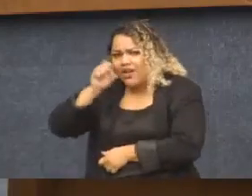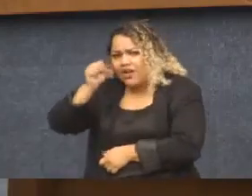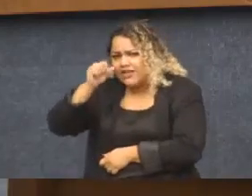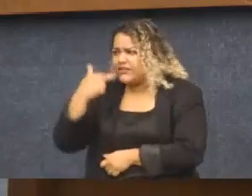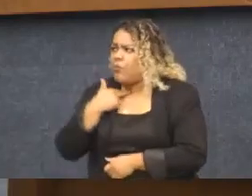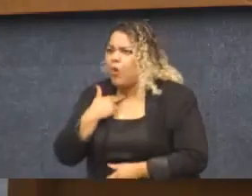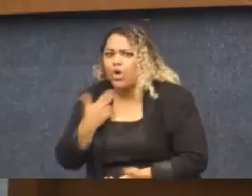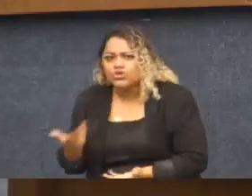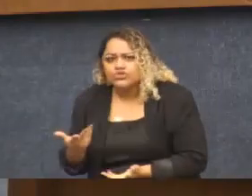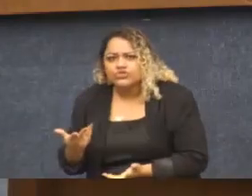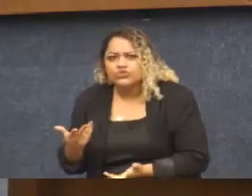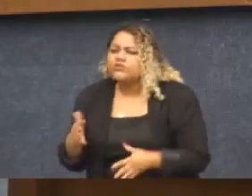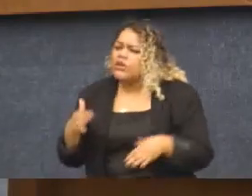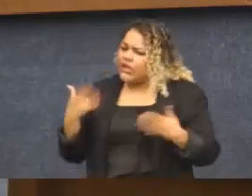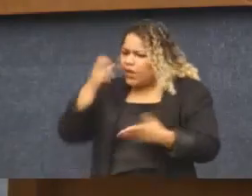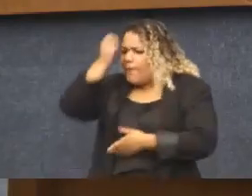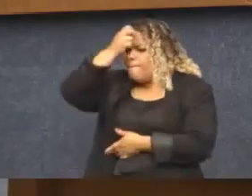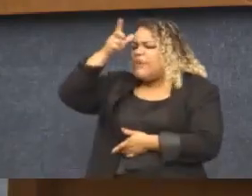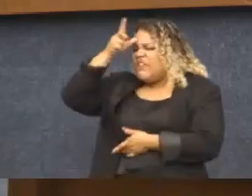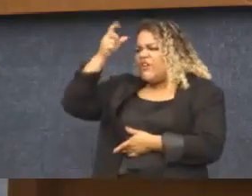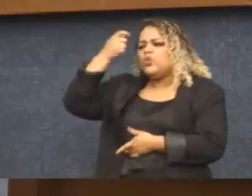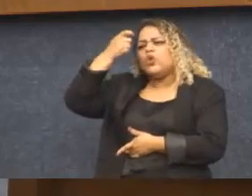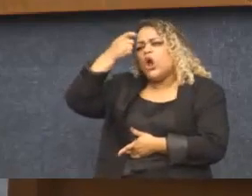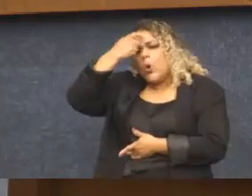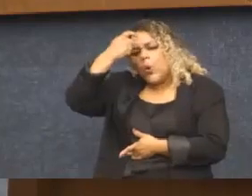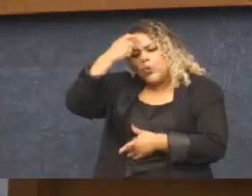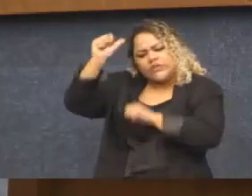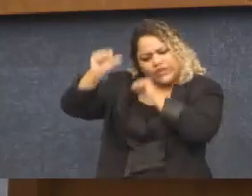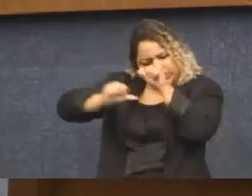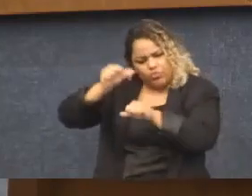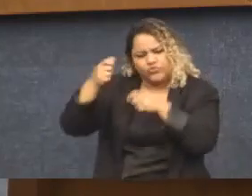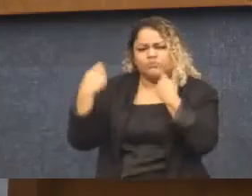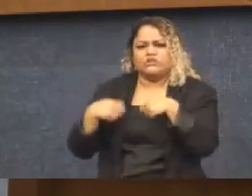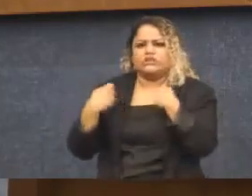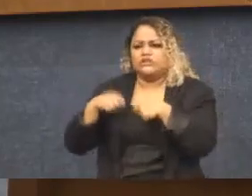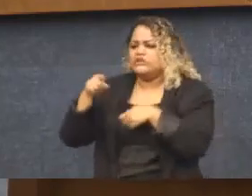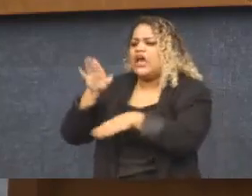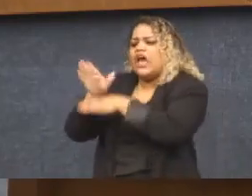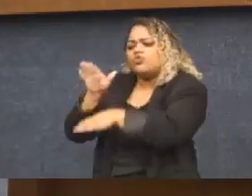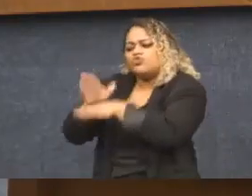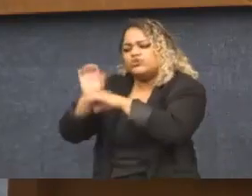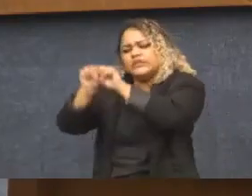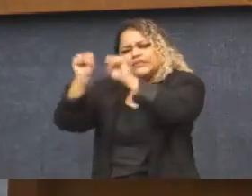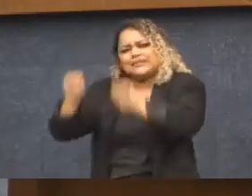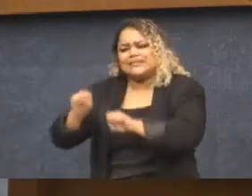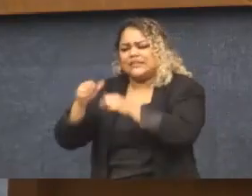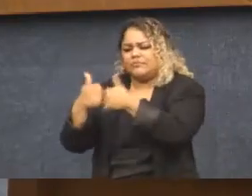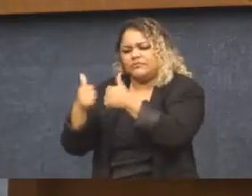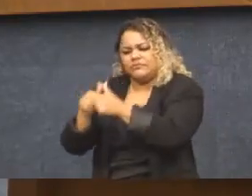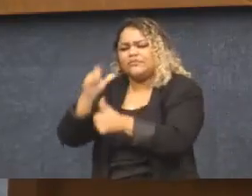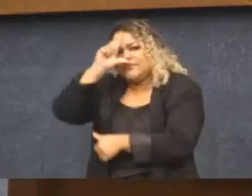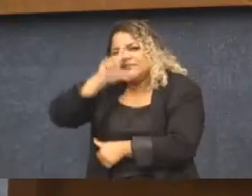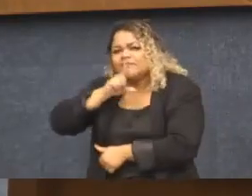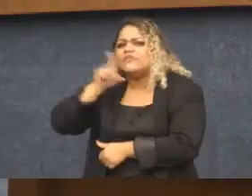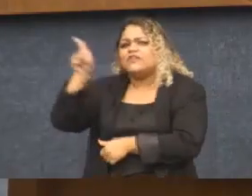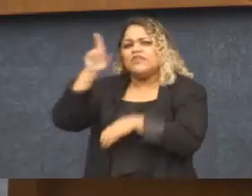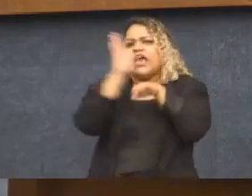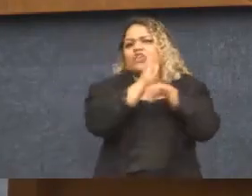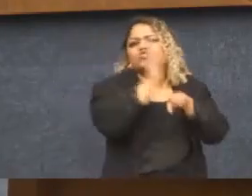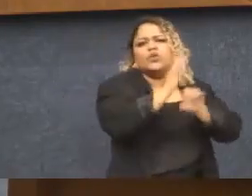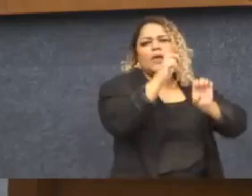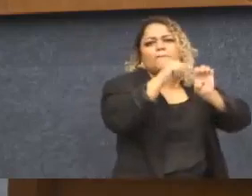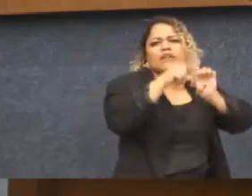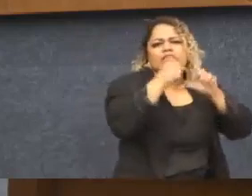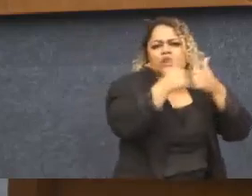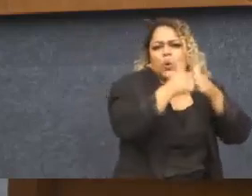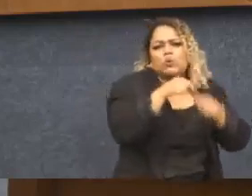seus conceitos e possa ajudar o sistema suplementar para ele não quebrar e não ficar ajudando o CETRA, empresários de ônibus aqui, eles